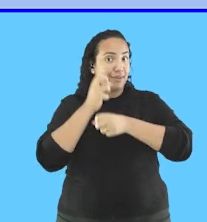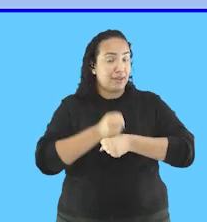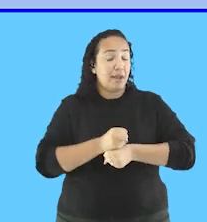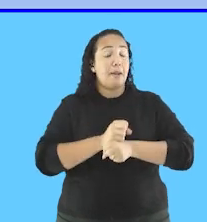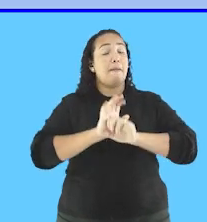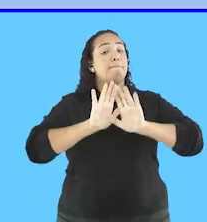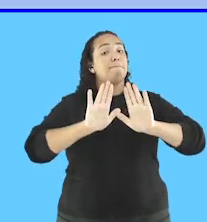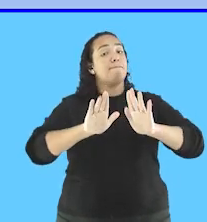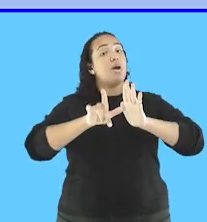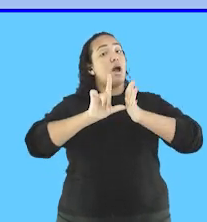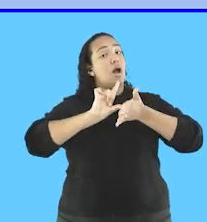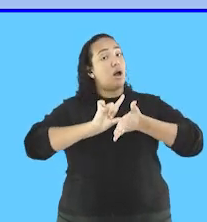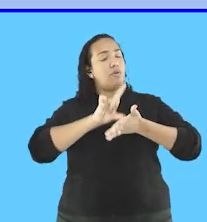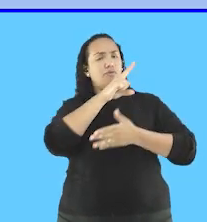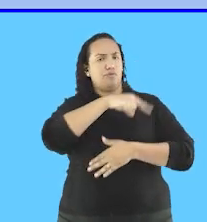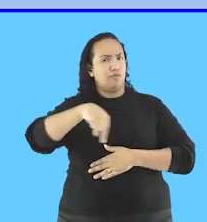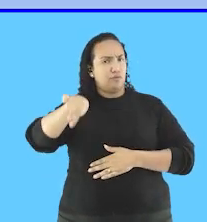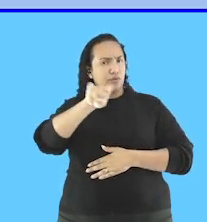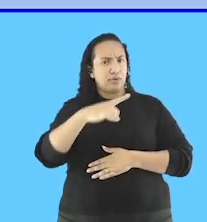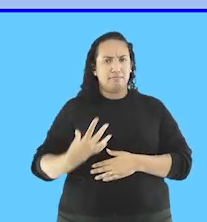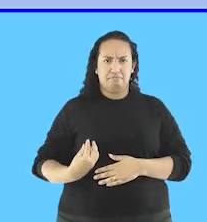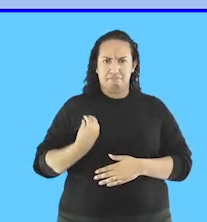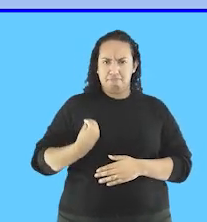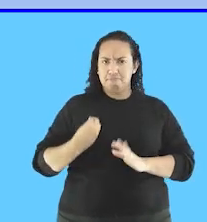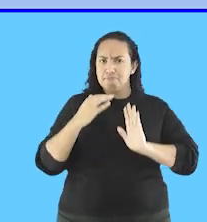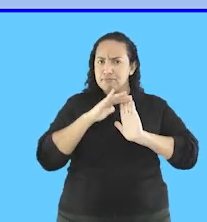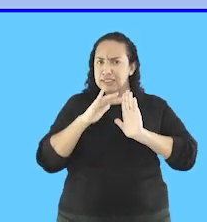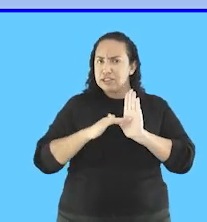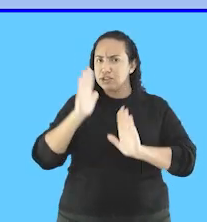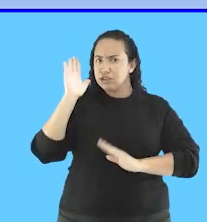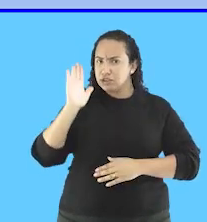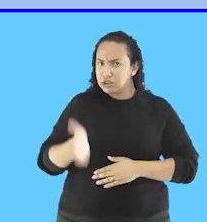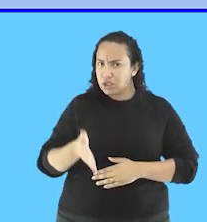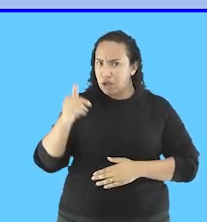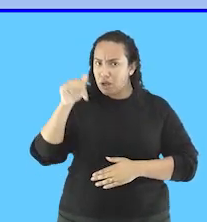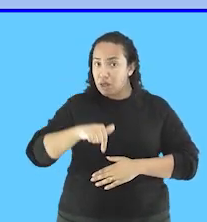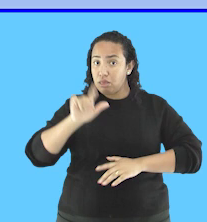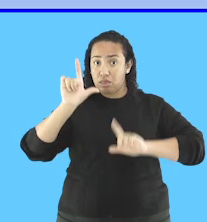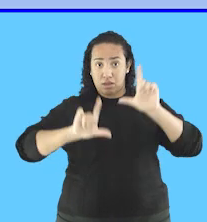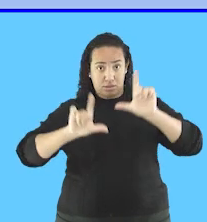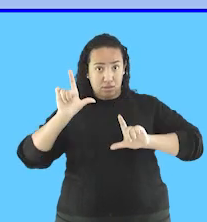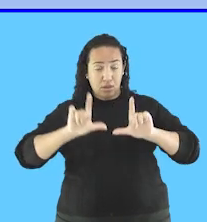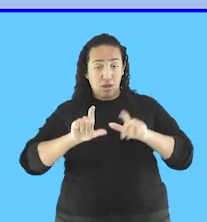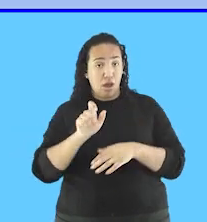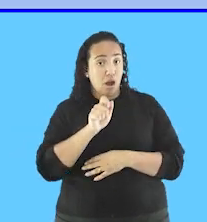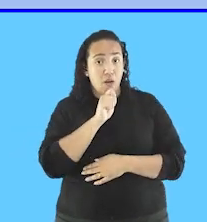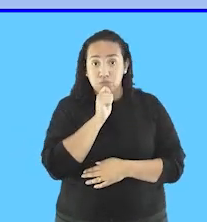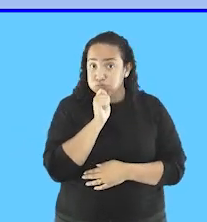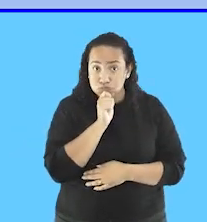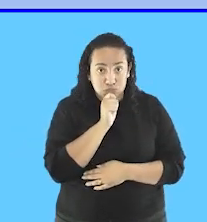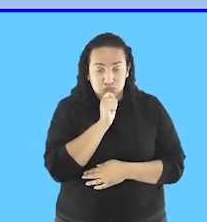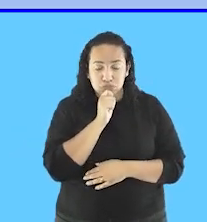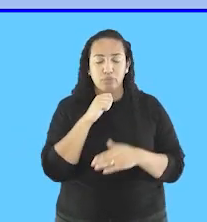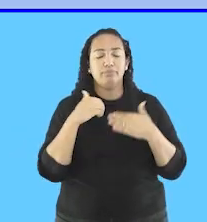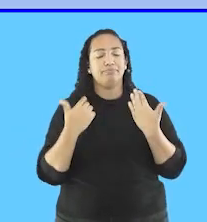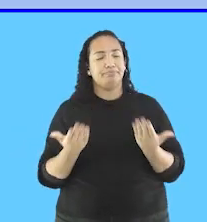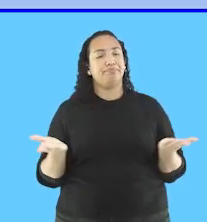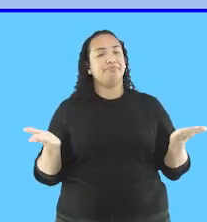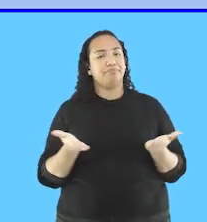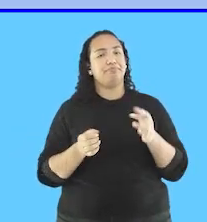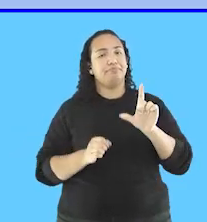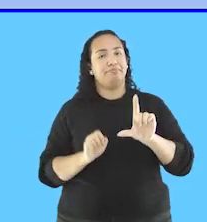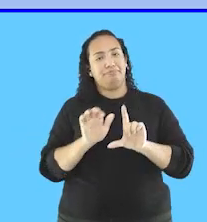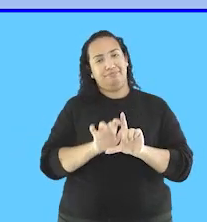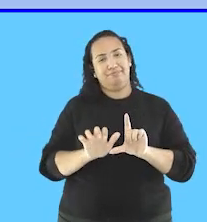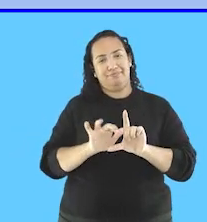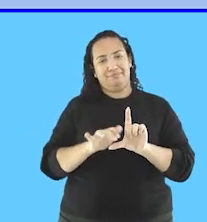antes, vocês já marcaram a presença aqui na aula da TV? Se ainda não, é só apontar o